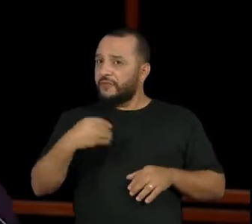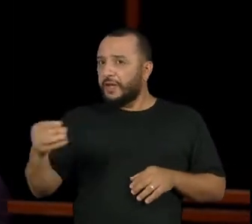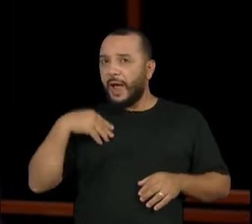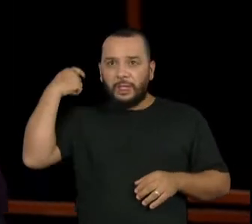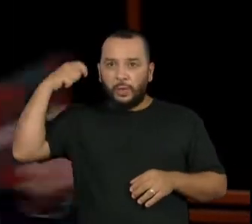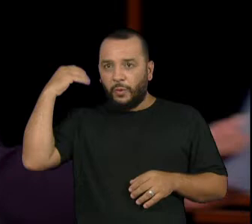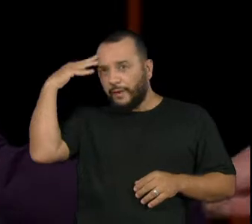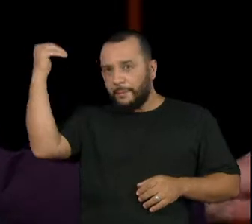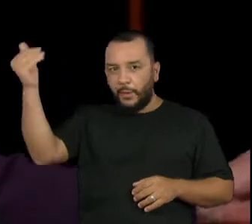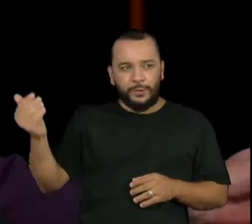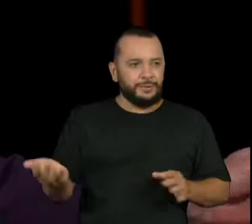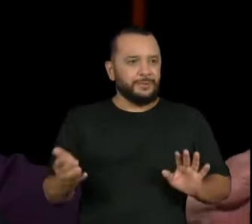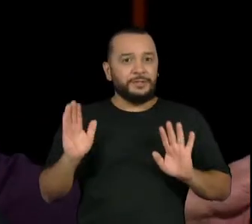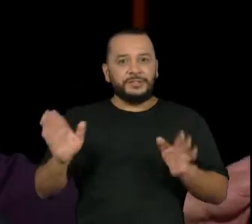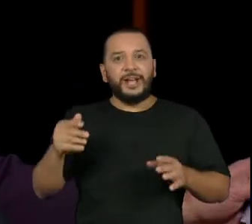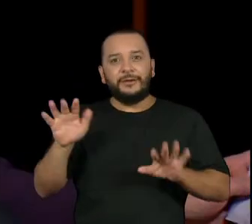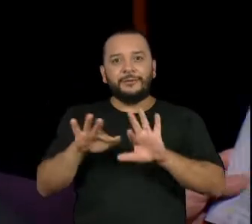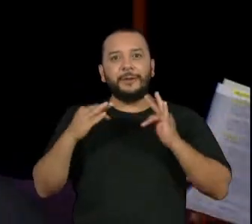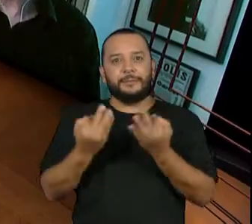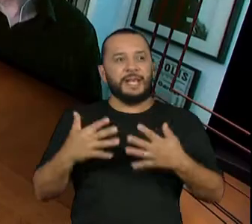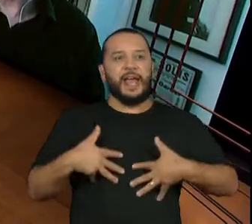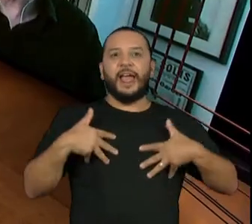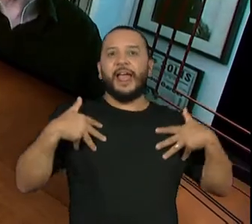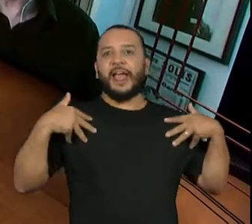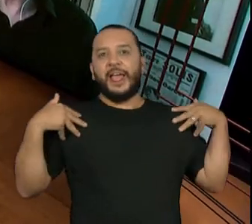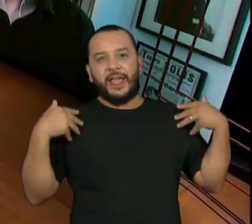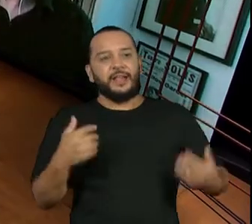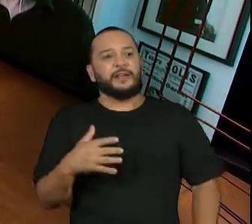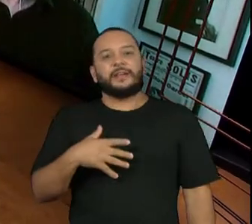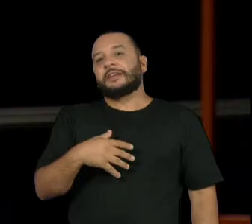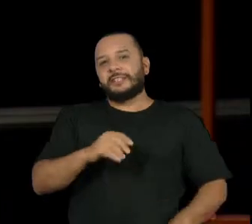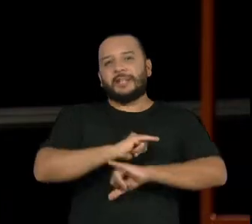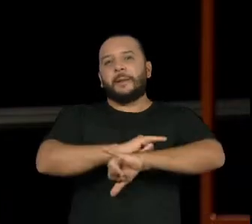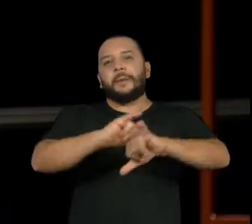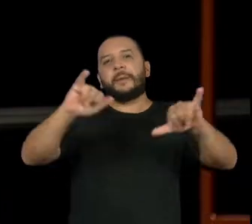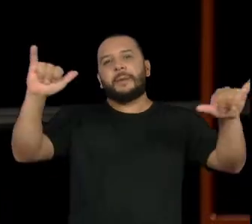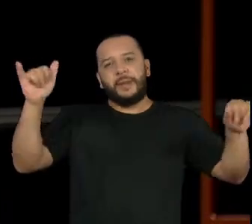então... Virou um orgulho da família. Orgulho da família.